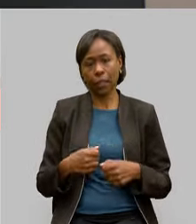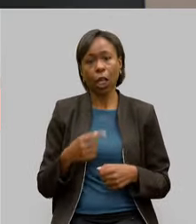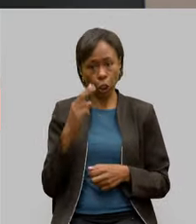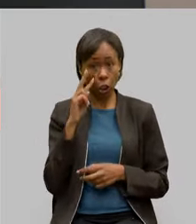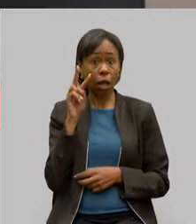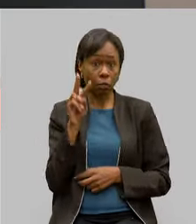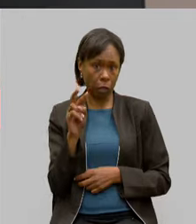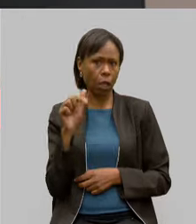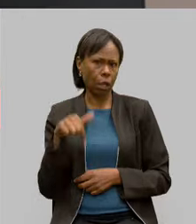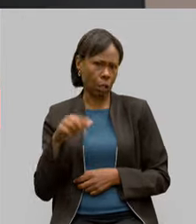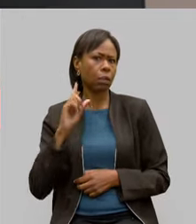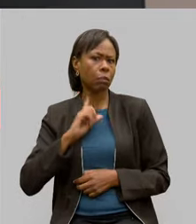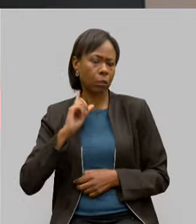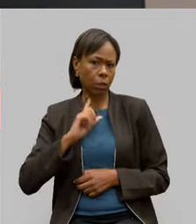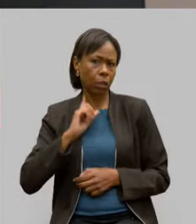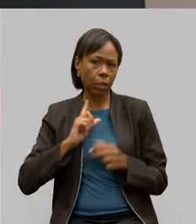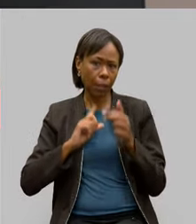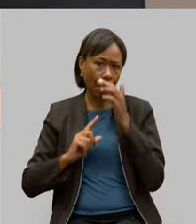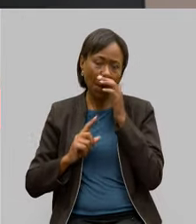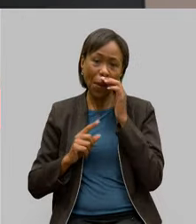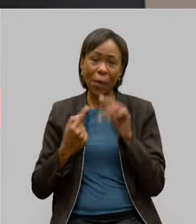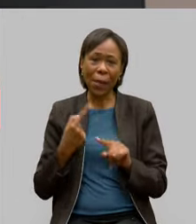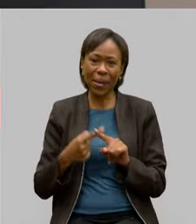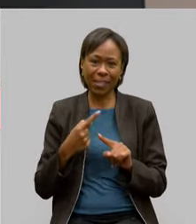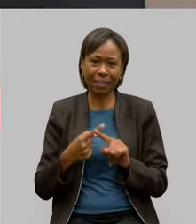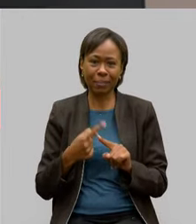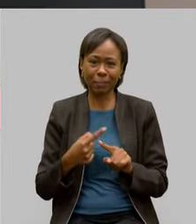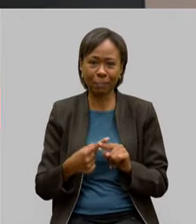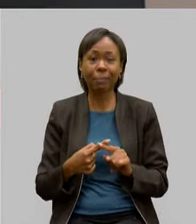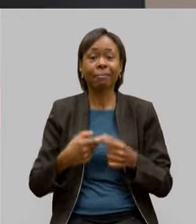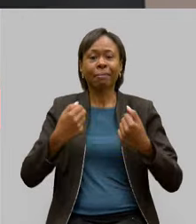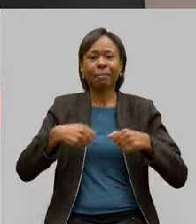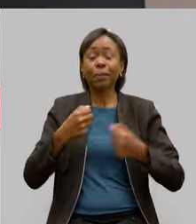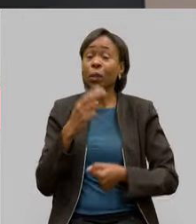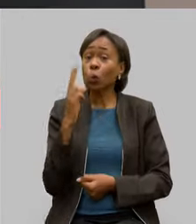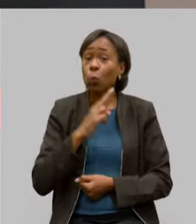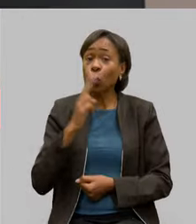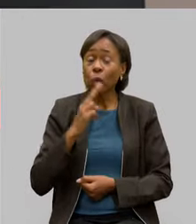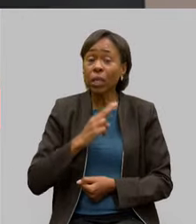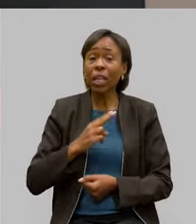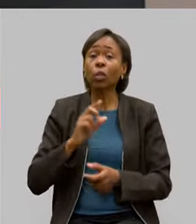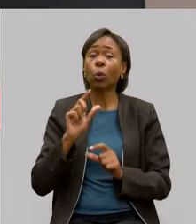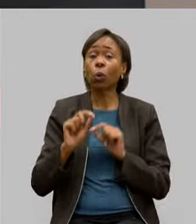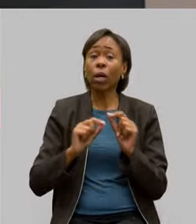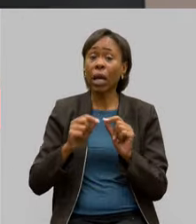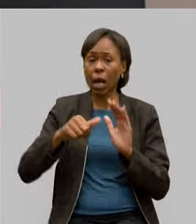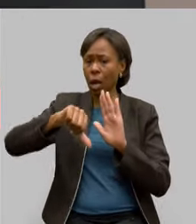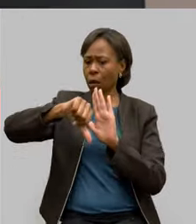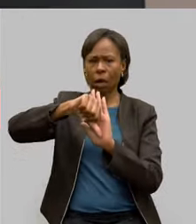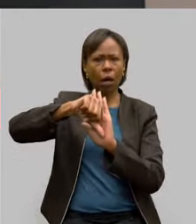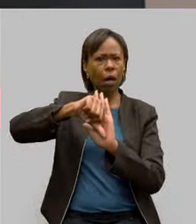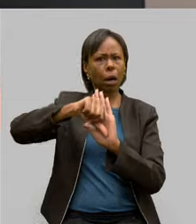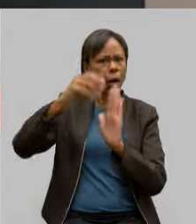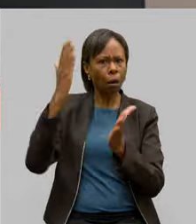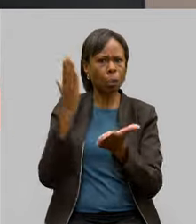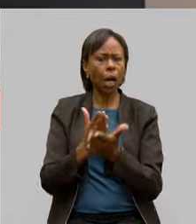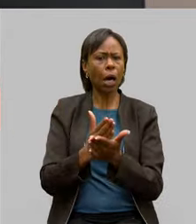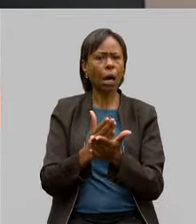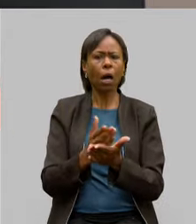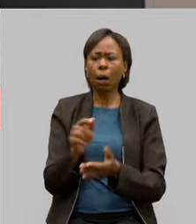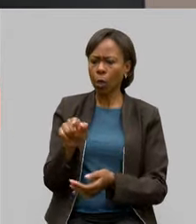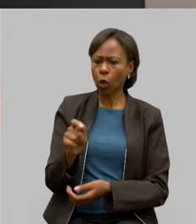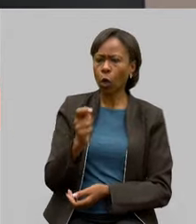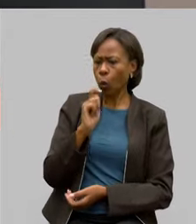Minas Gerais nesse momento porque a gente precisa urgentemente descriminalizar inclusive o usuário de drogas tratando esse consumo de